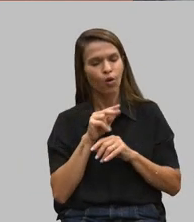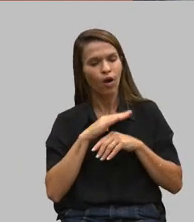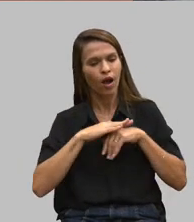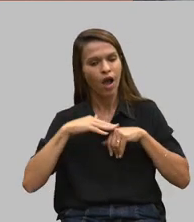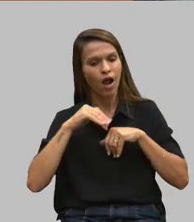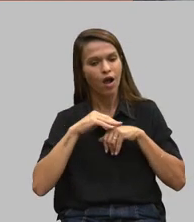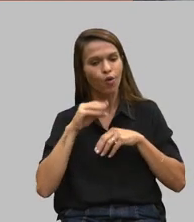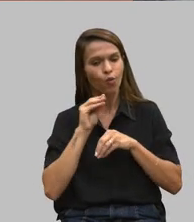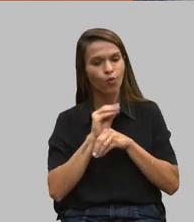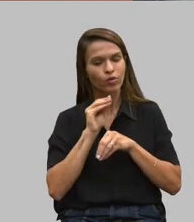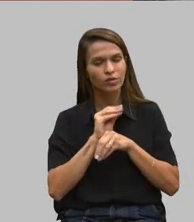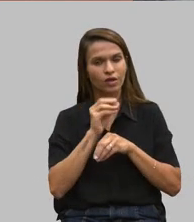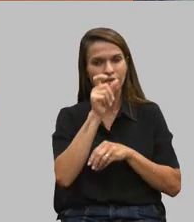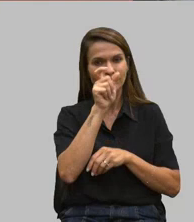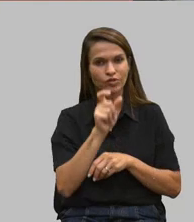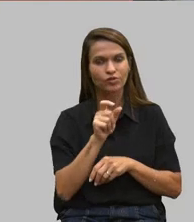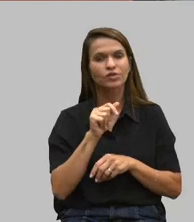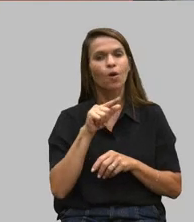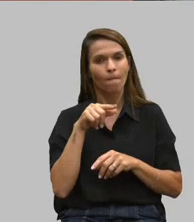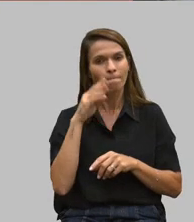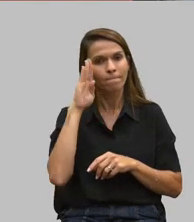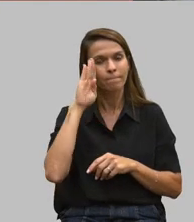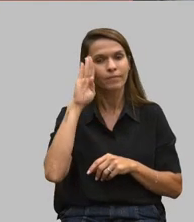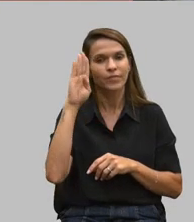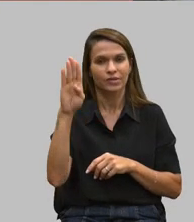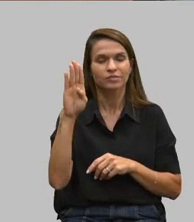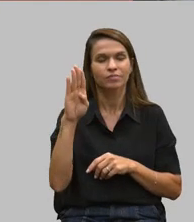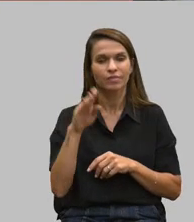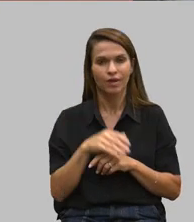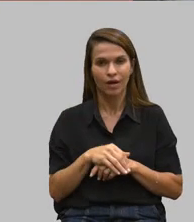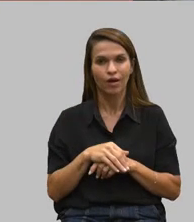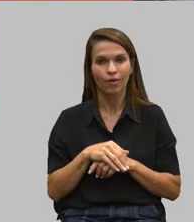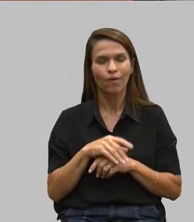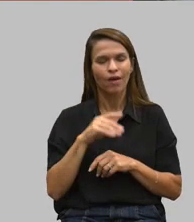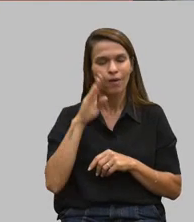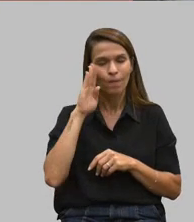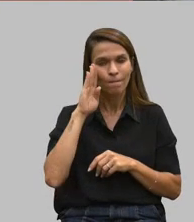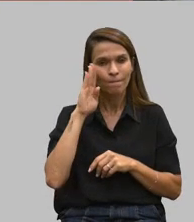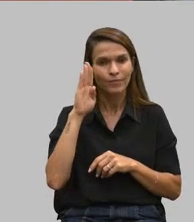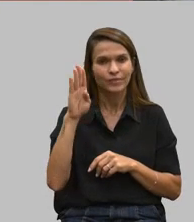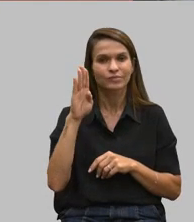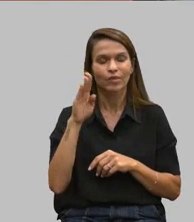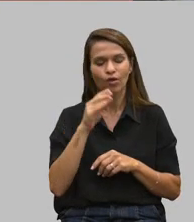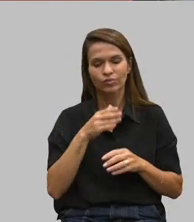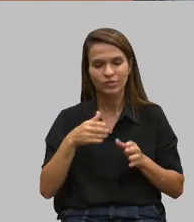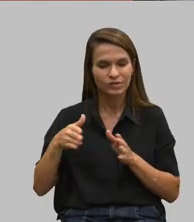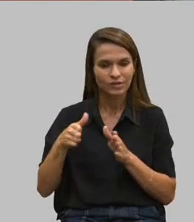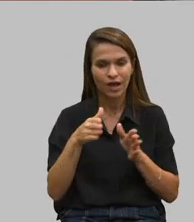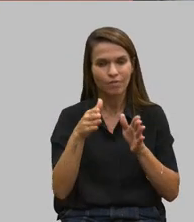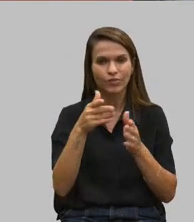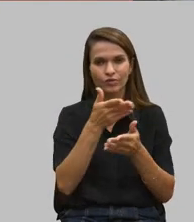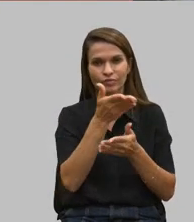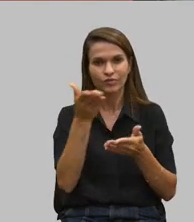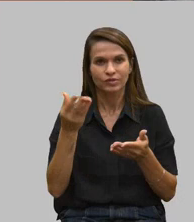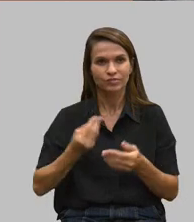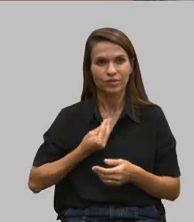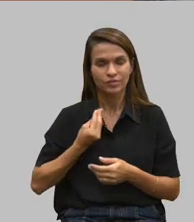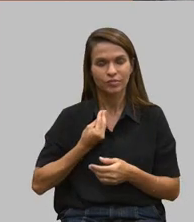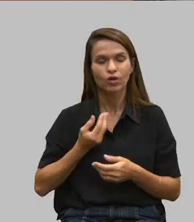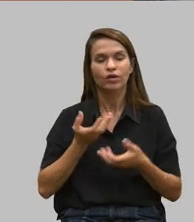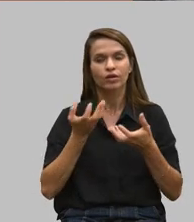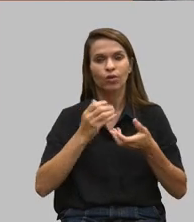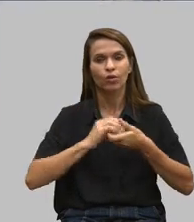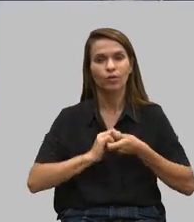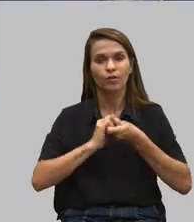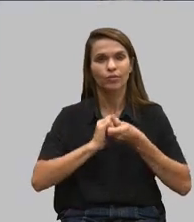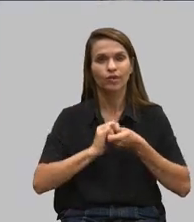pessoas é o essencial e é o primordial nessa carreira que você vocês estão queria cumprimentar também de